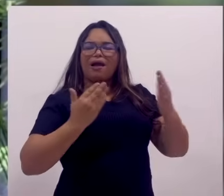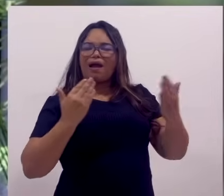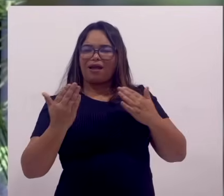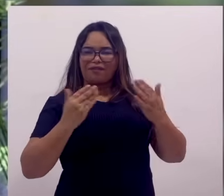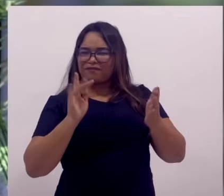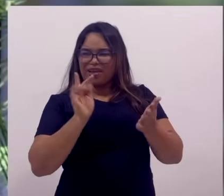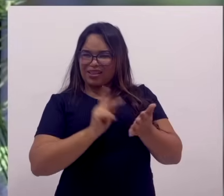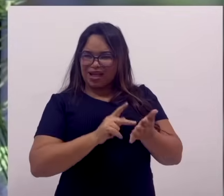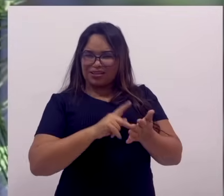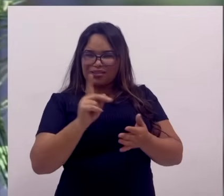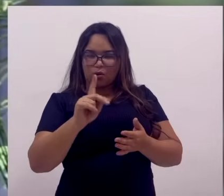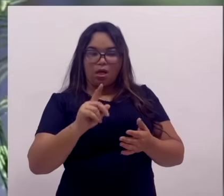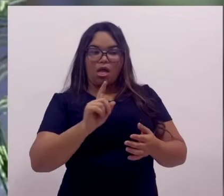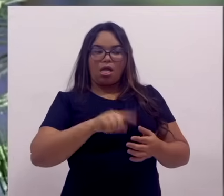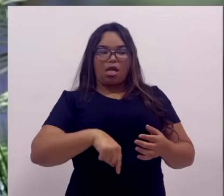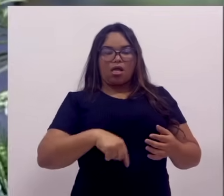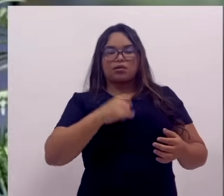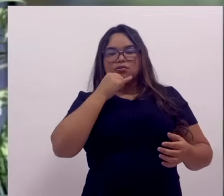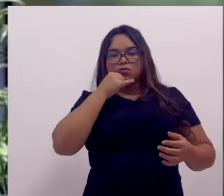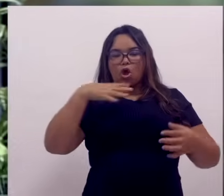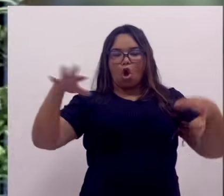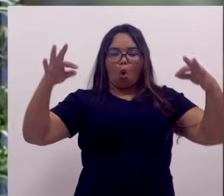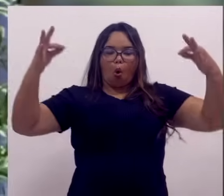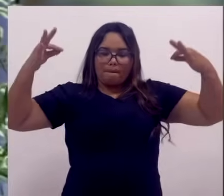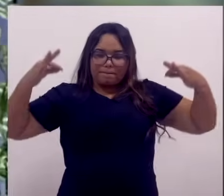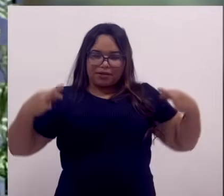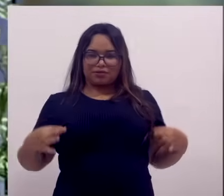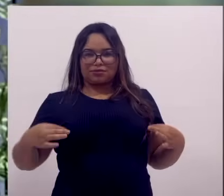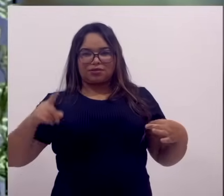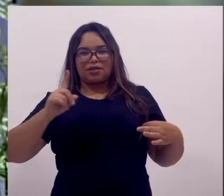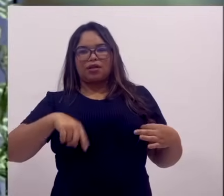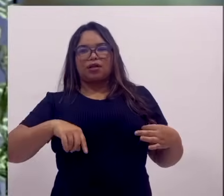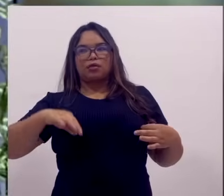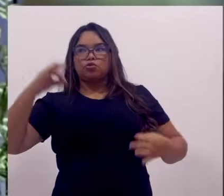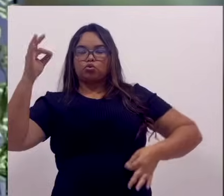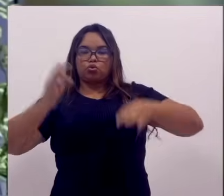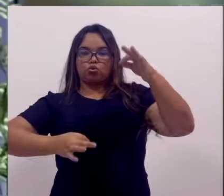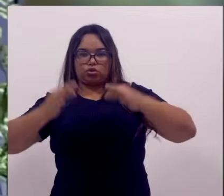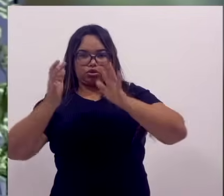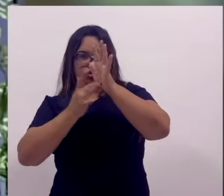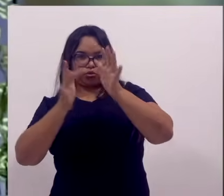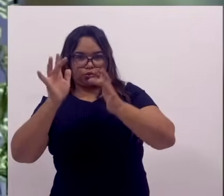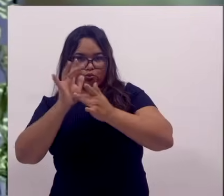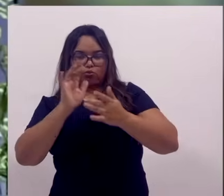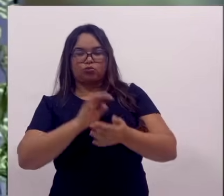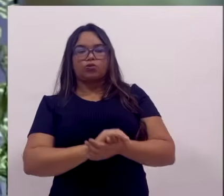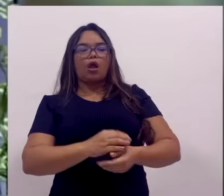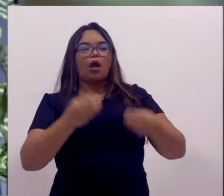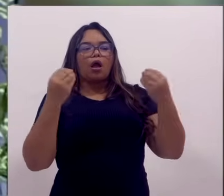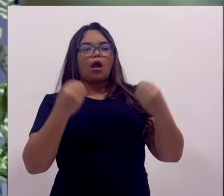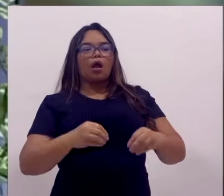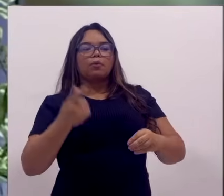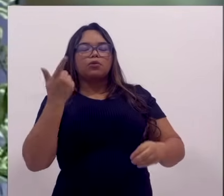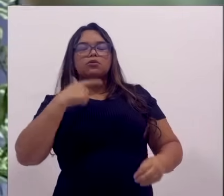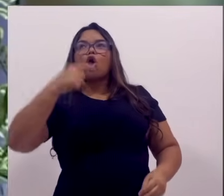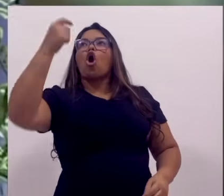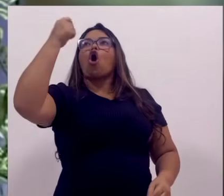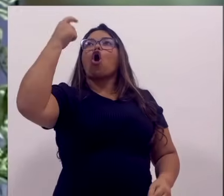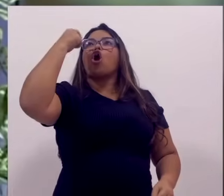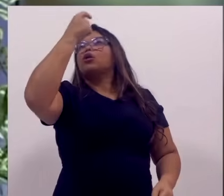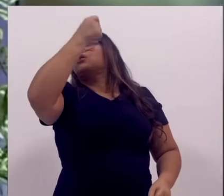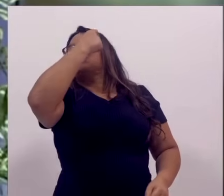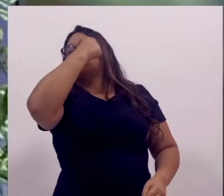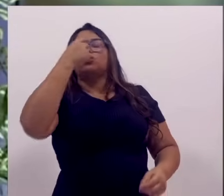fica rico? E como você consegue as roupas da justiça? E como você cobre a vergonha da sua nudez?